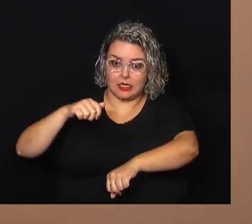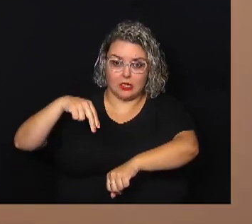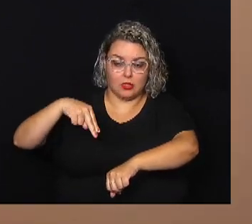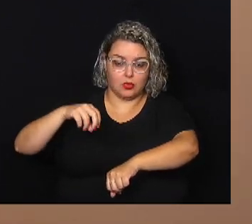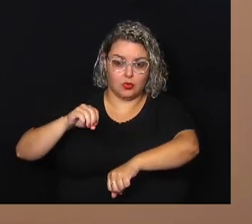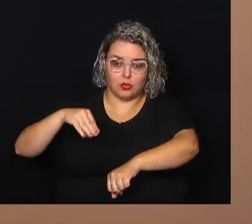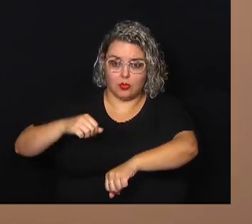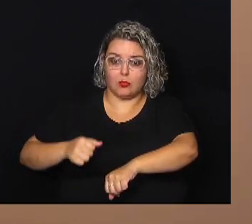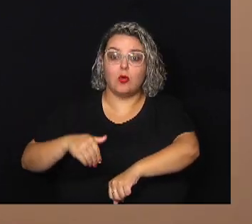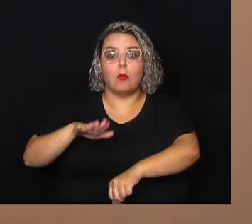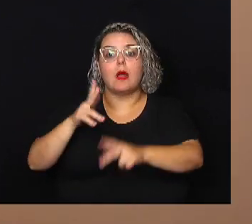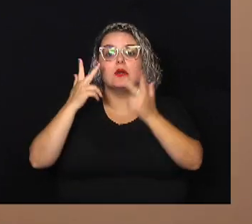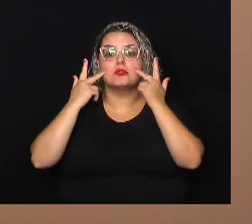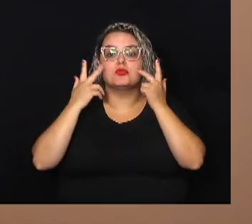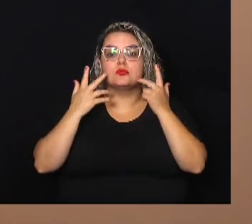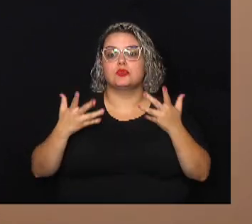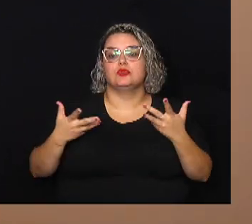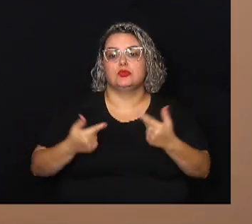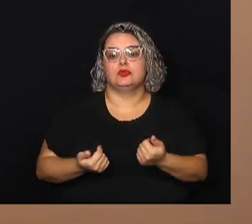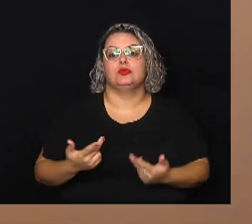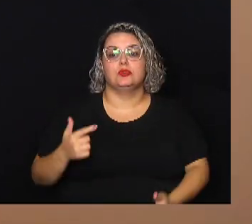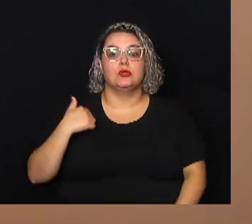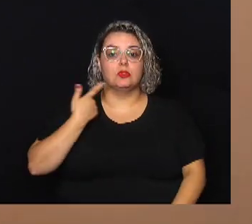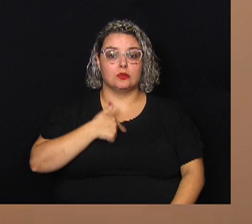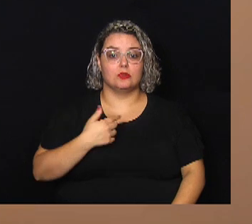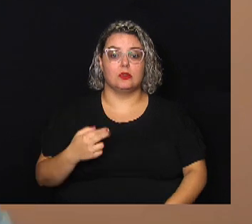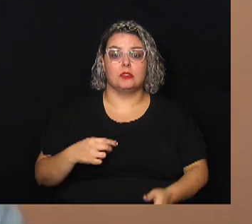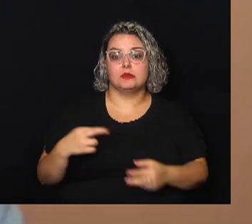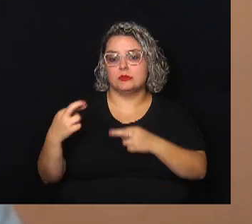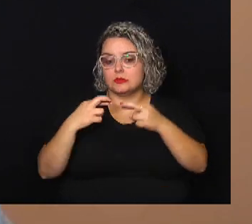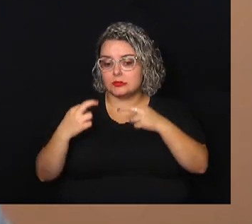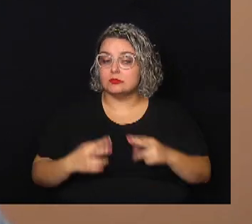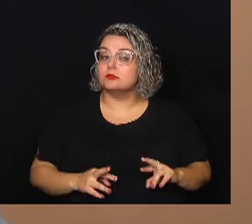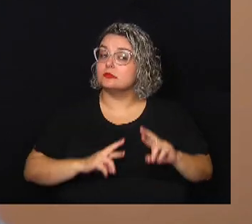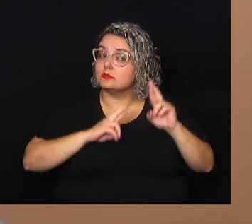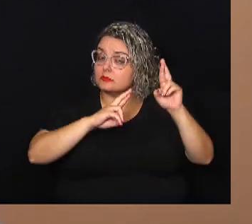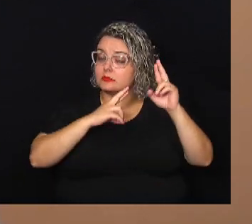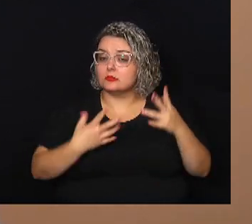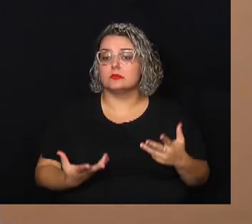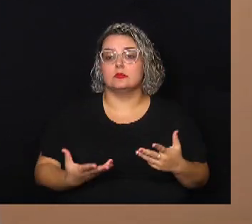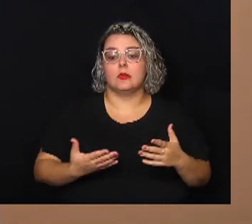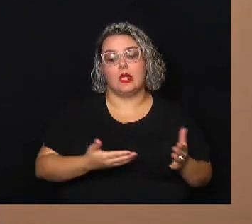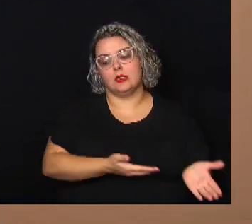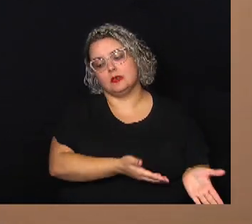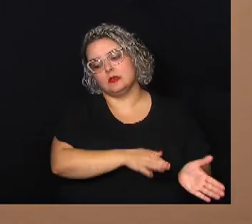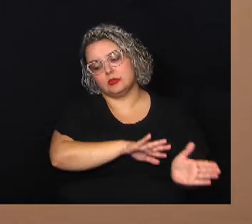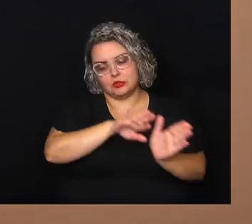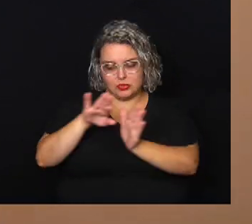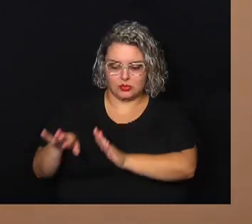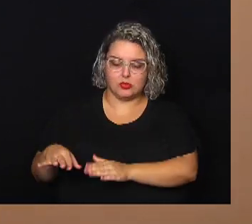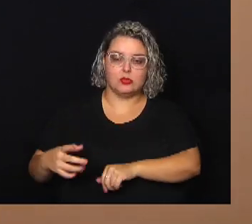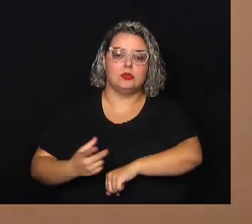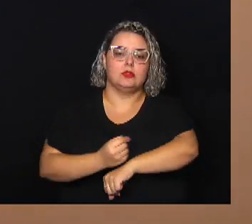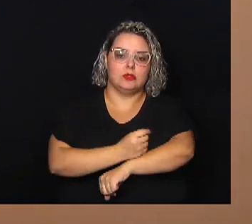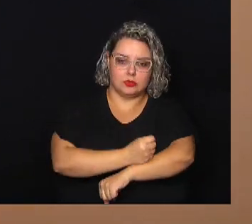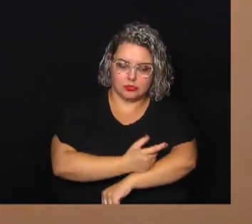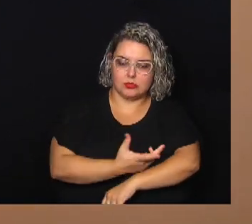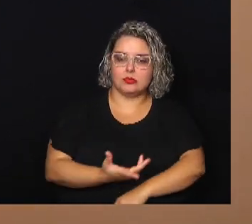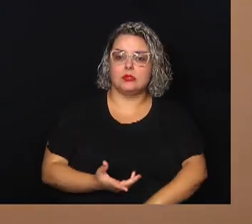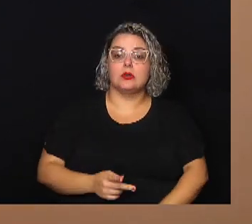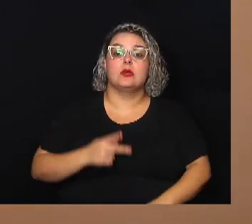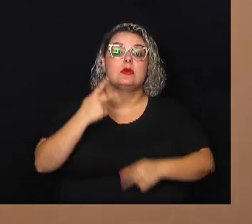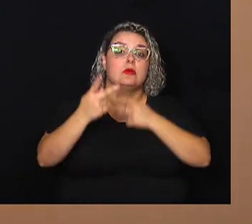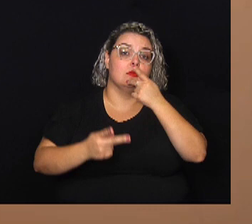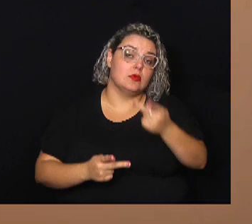de todos, a gente acaba nas estimativas excluindo esse câncer e falando sobre aqueles outros